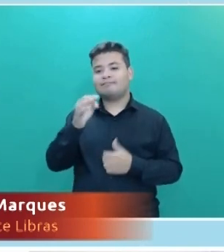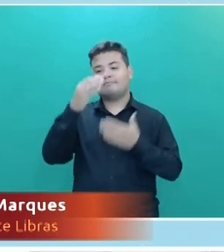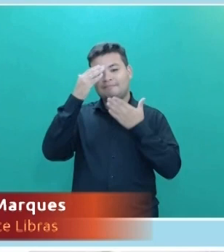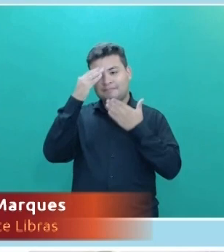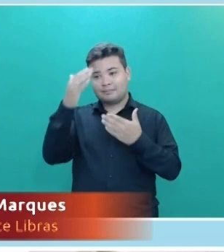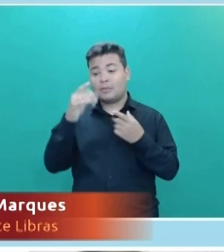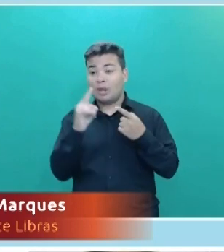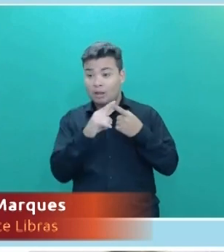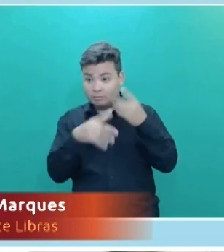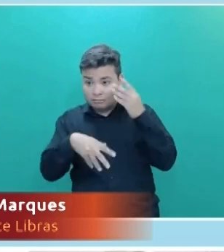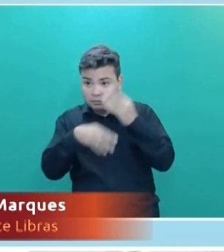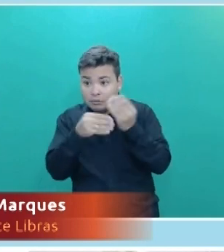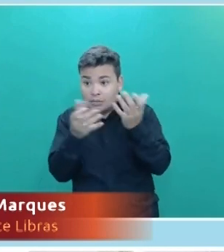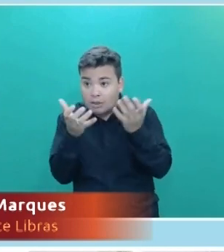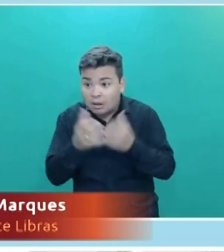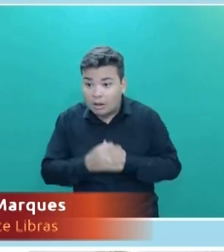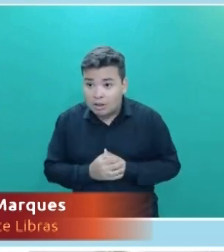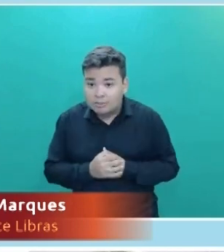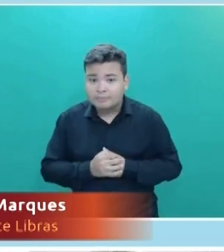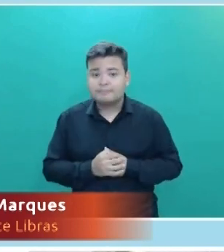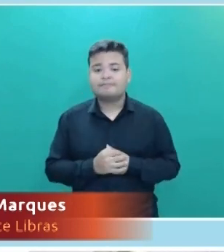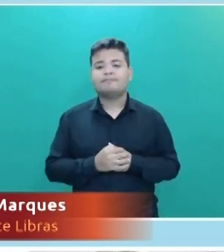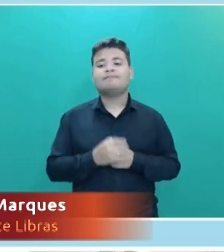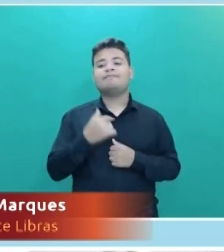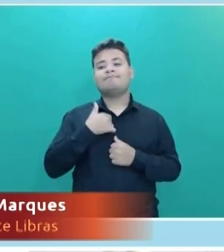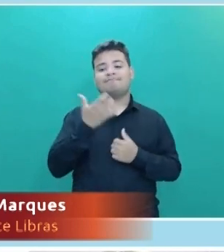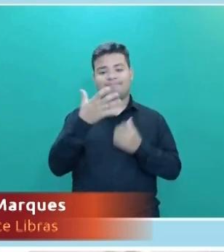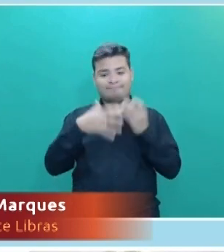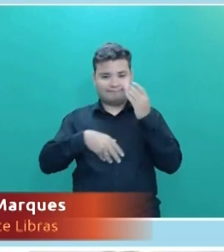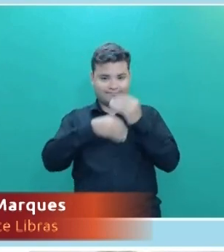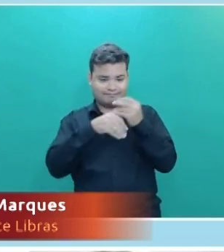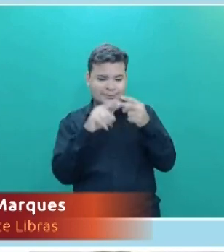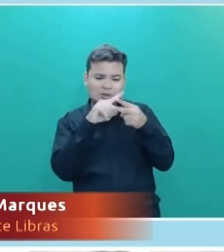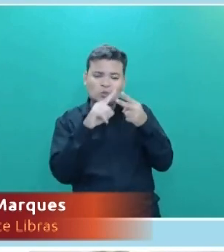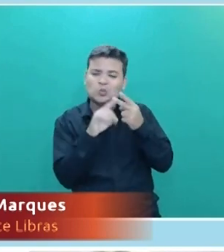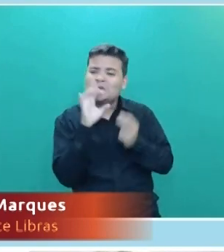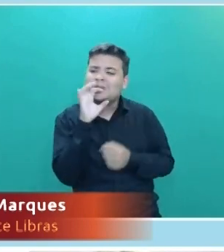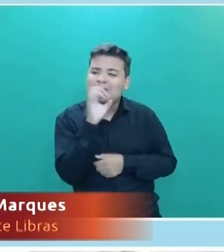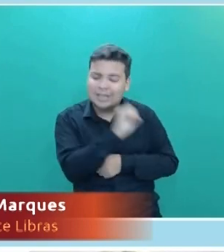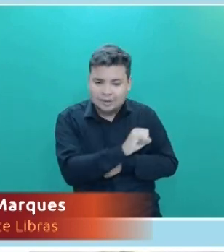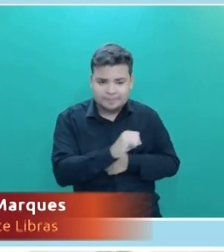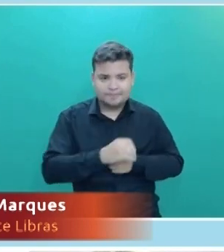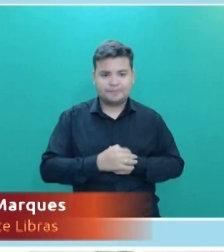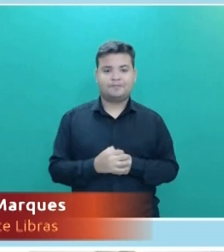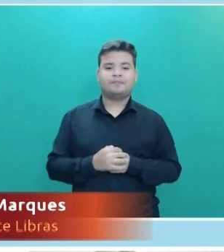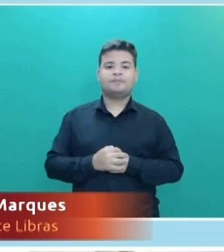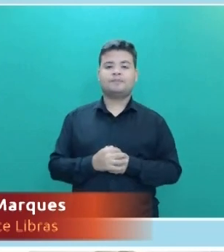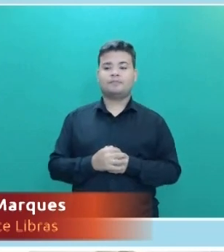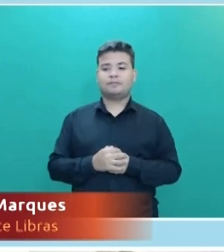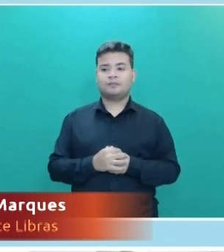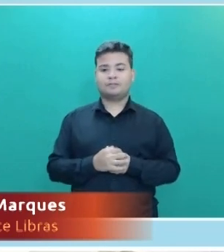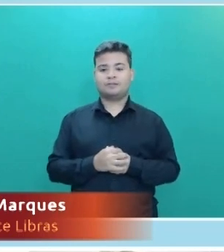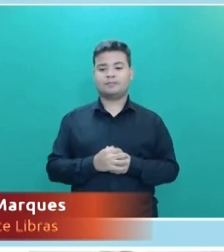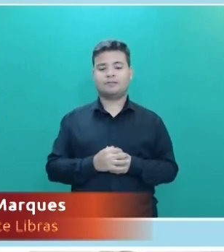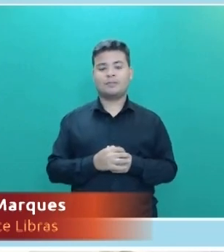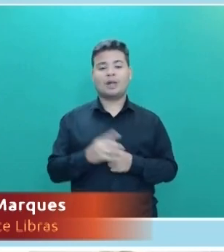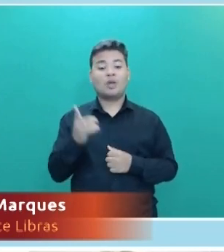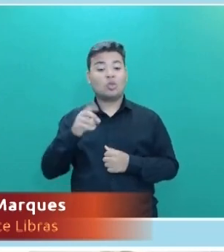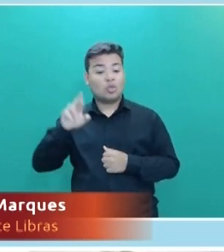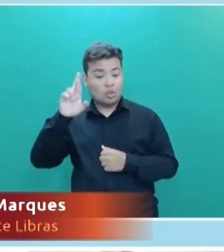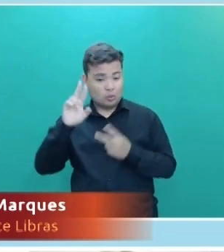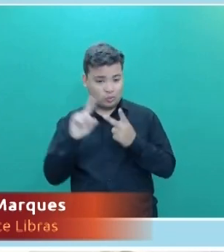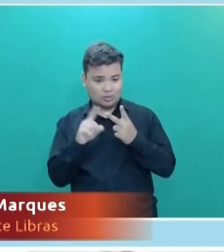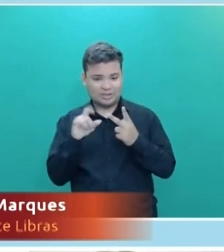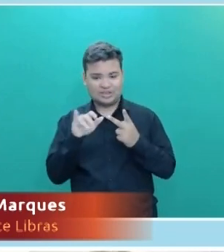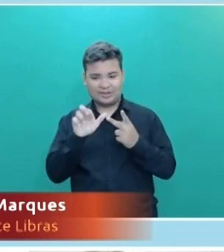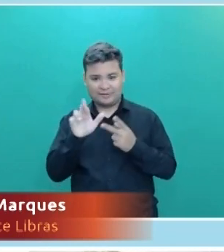acrescentar alguma coisa? Queria acrescentar duas coisinhas só, rapidinho. Uma delas é o que o Dr. Xavier fala, nós